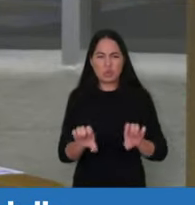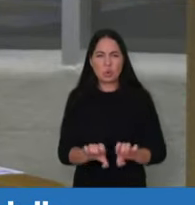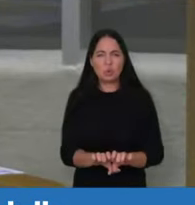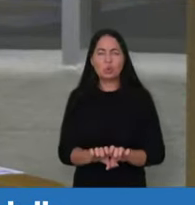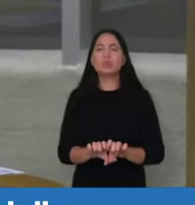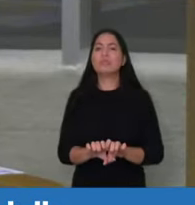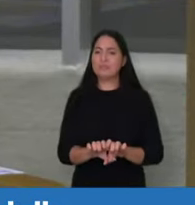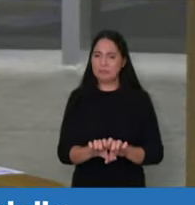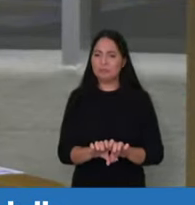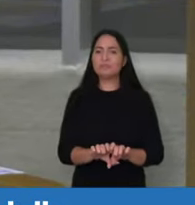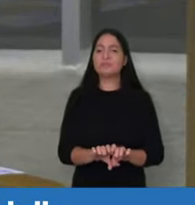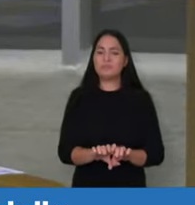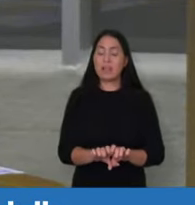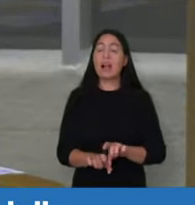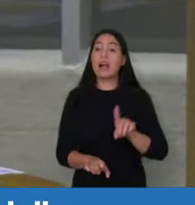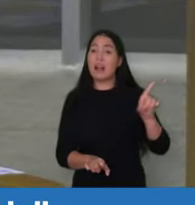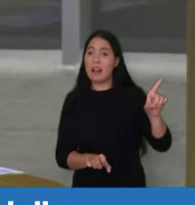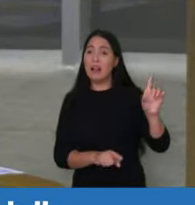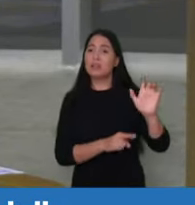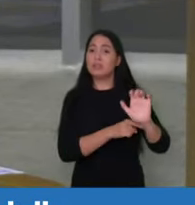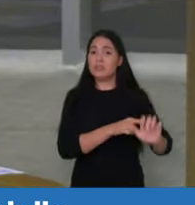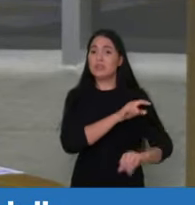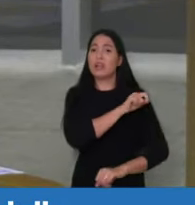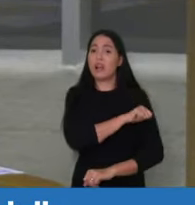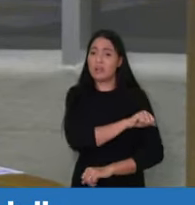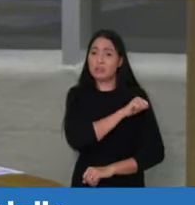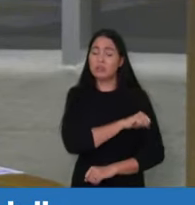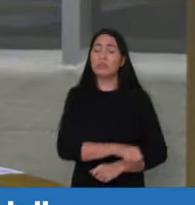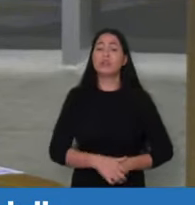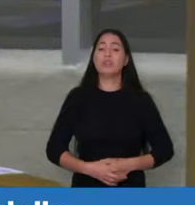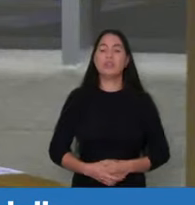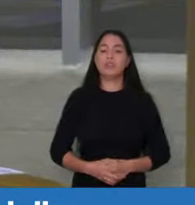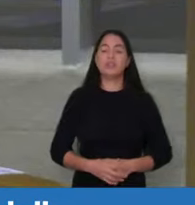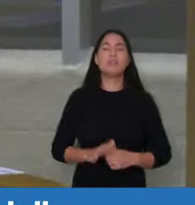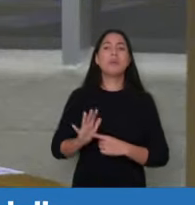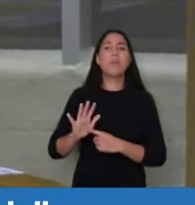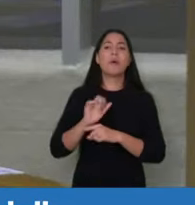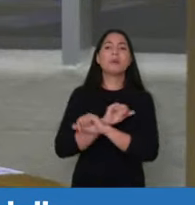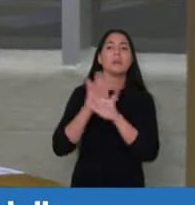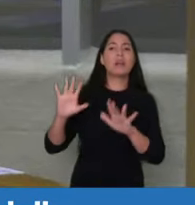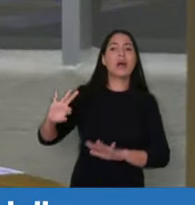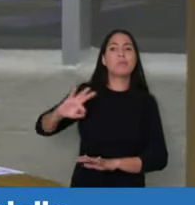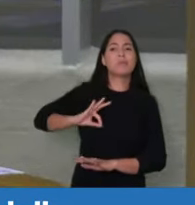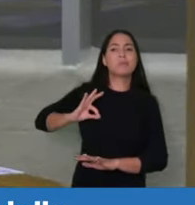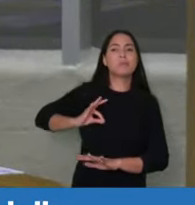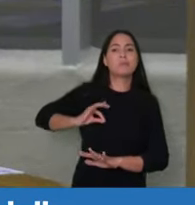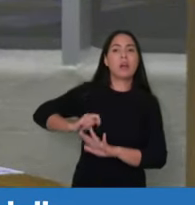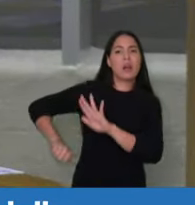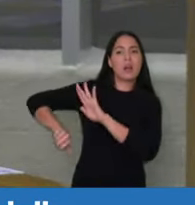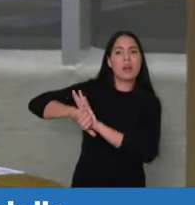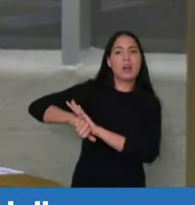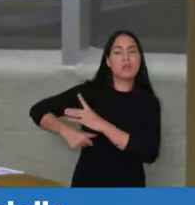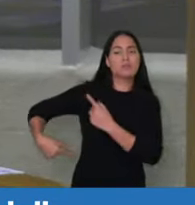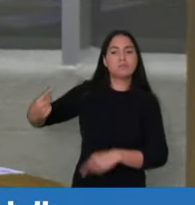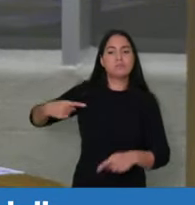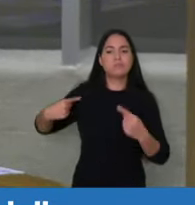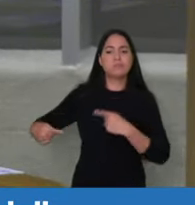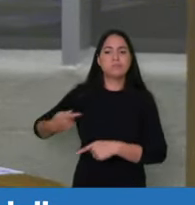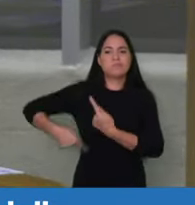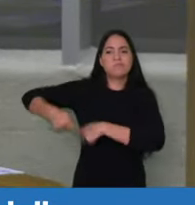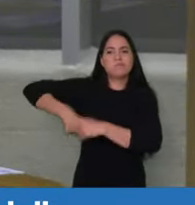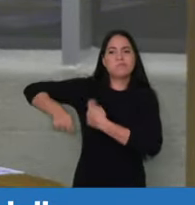Janeiro, que mostra para a gente que o poder do crime organizado, da polícia e da política estão lado a lado há